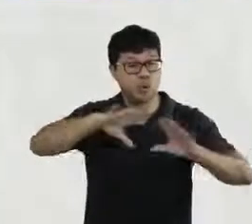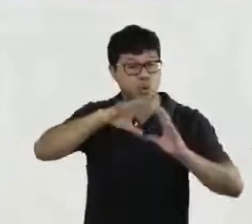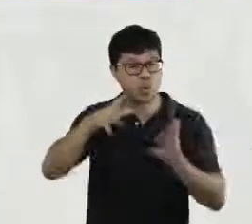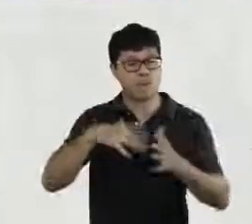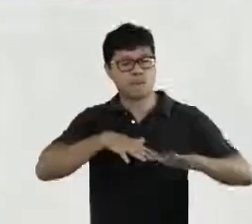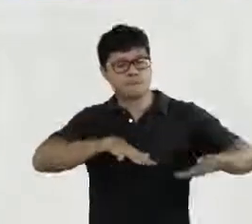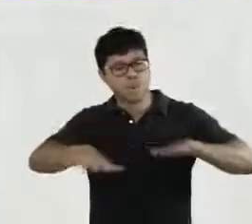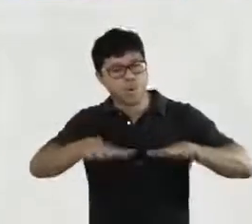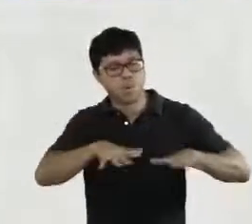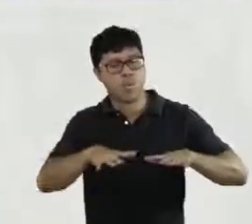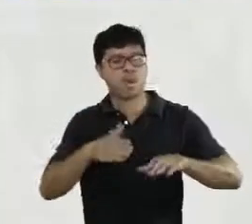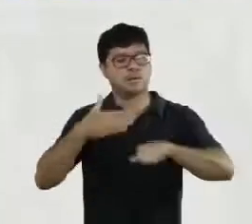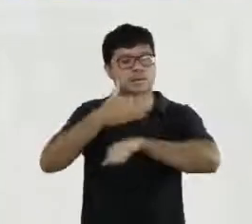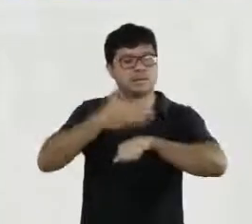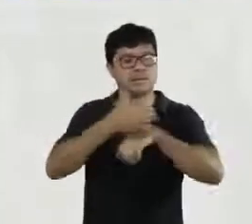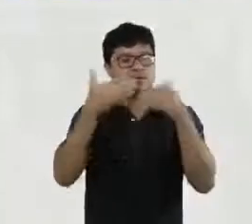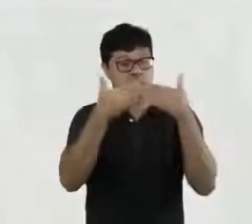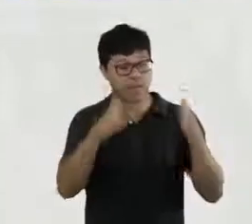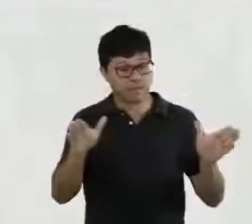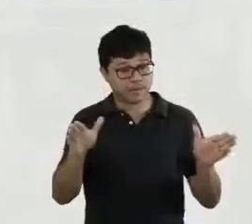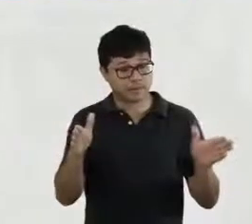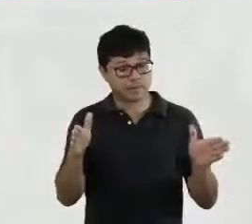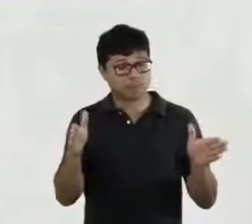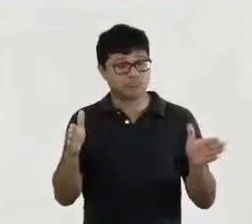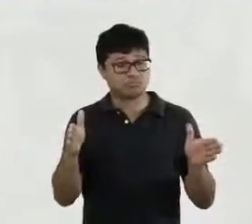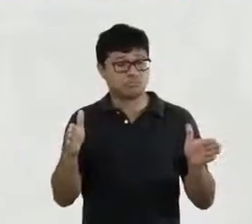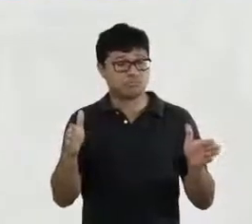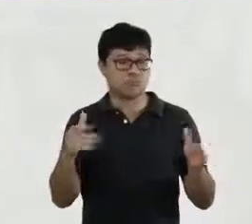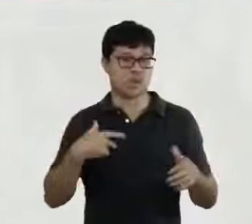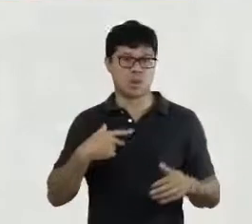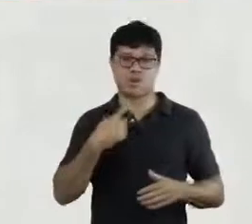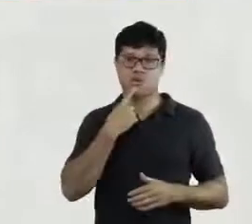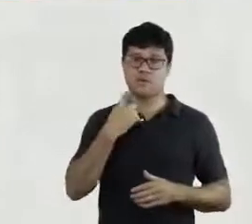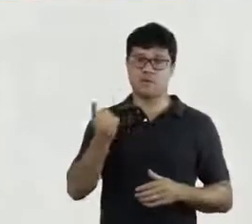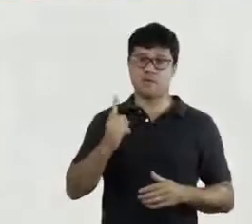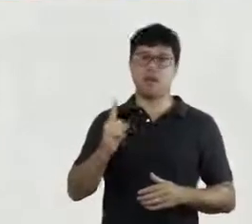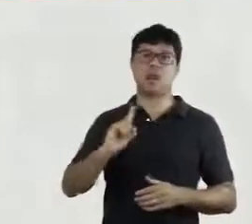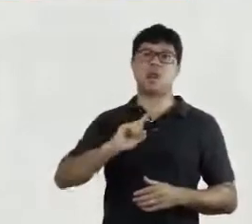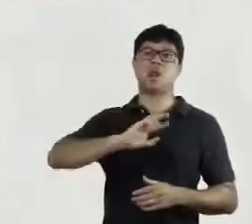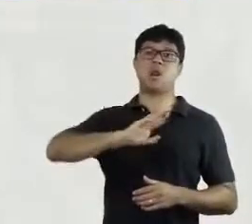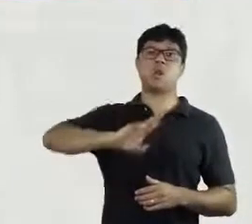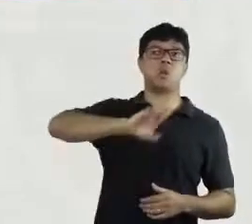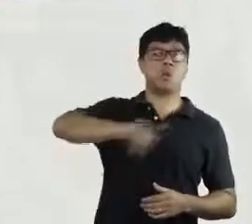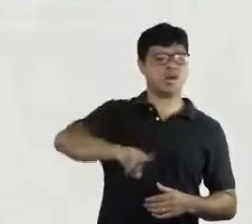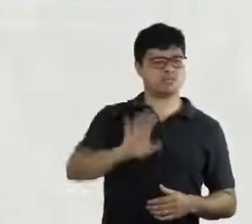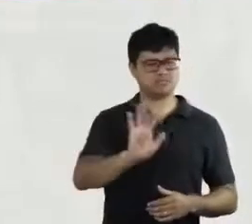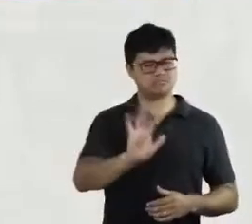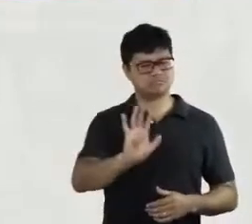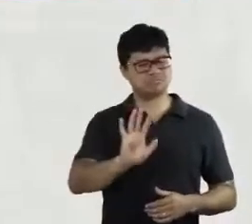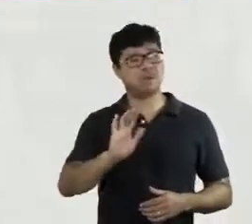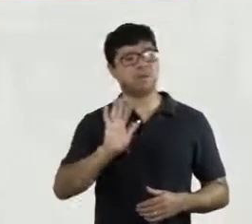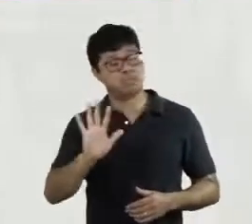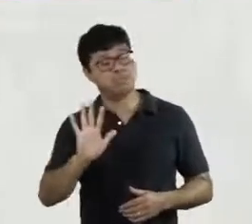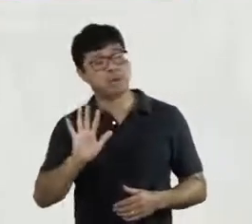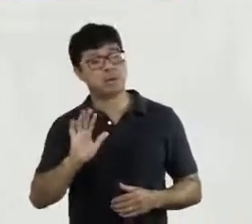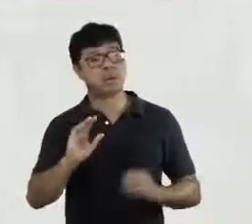os movimentos de acesso aberto, não estou dizendo que não, mas